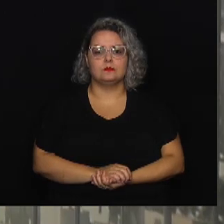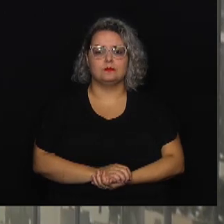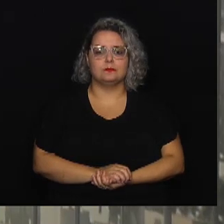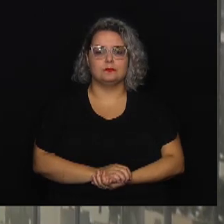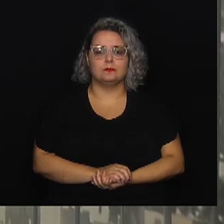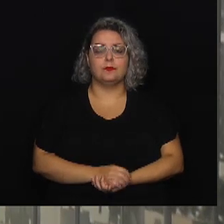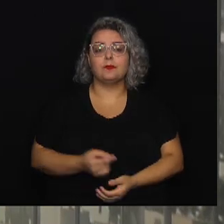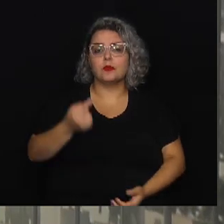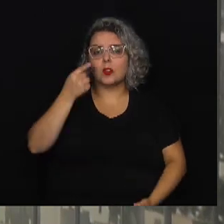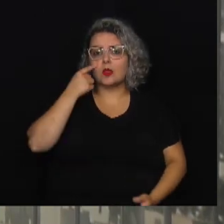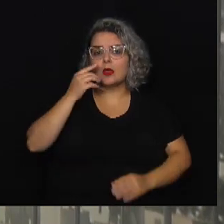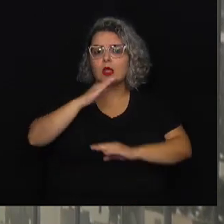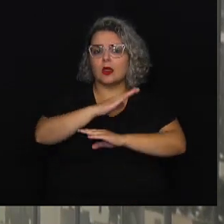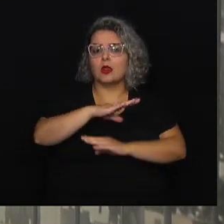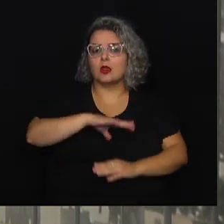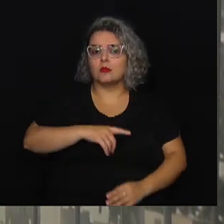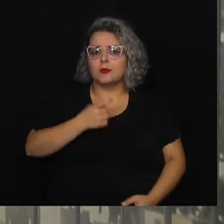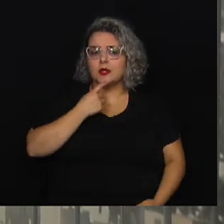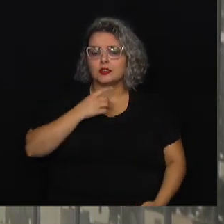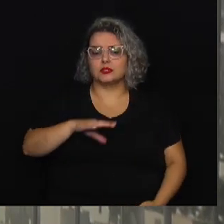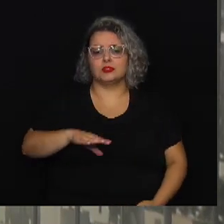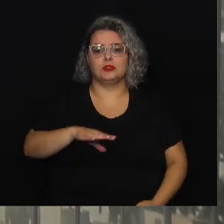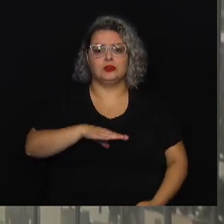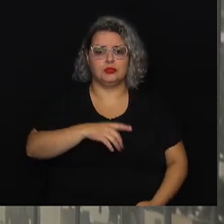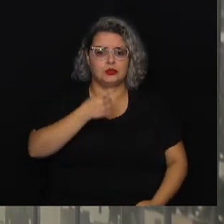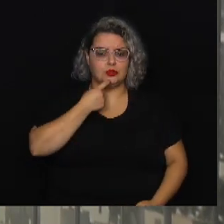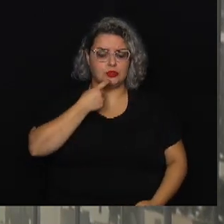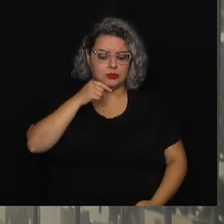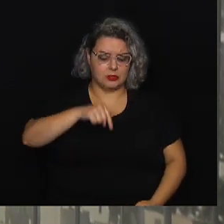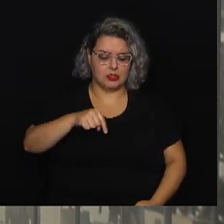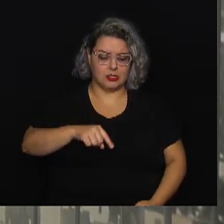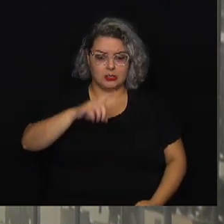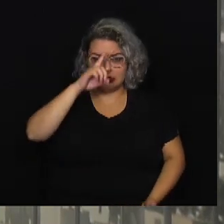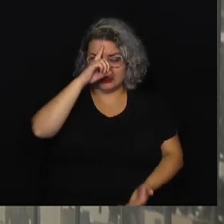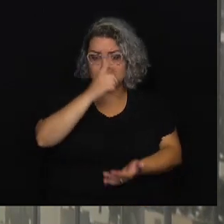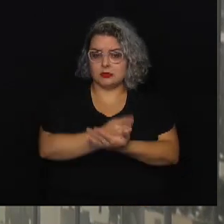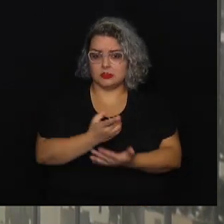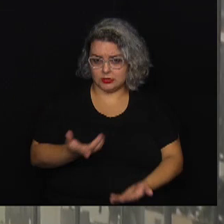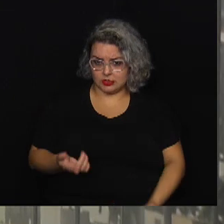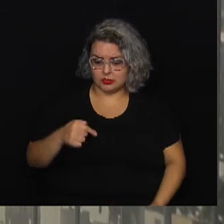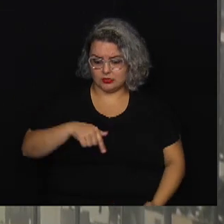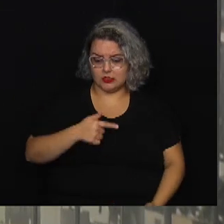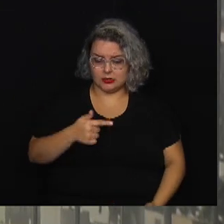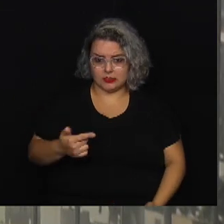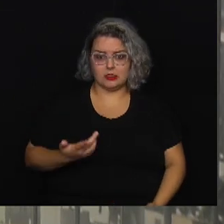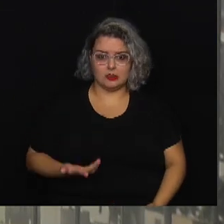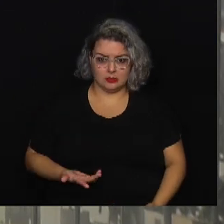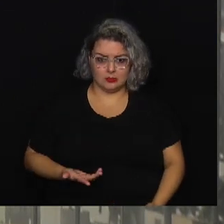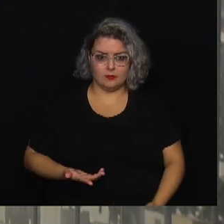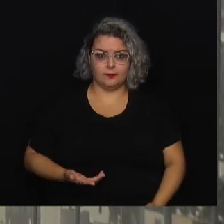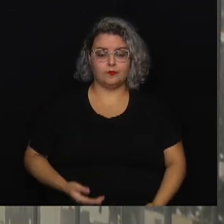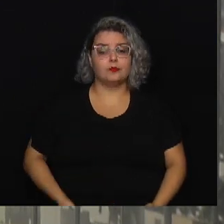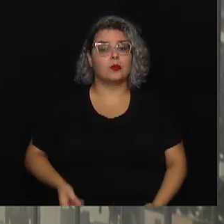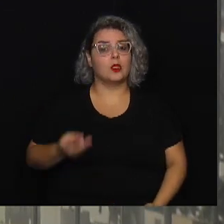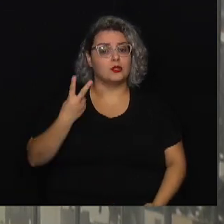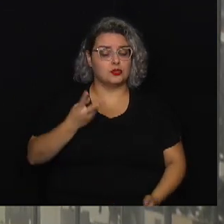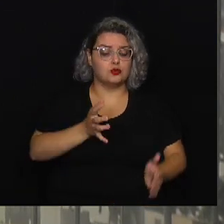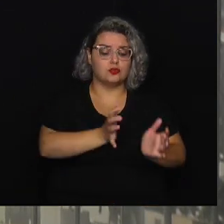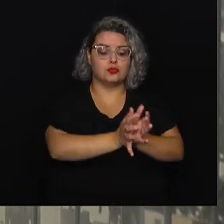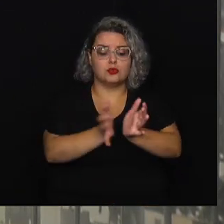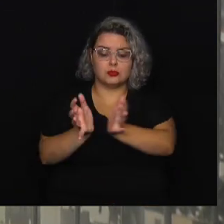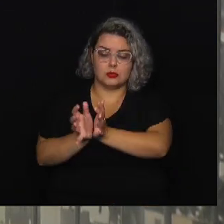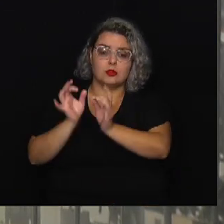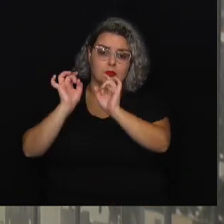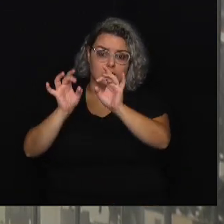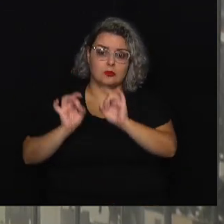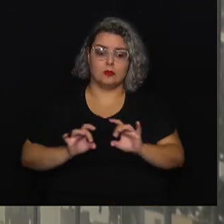E olha só, a Câmara Municipal de Campinas definiu nesta semana a composição de 2 comissões especiais